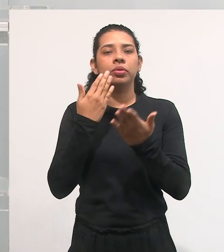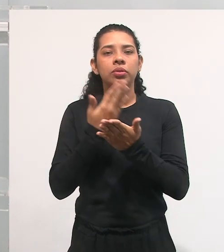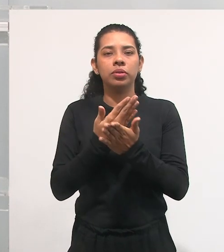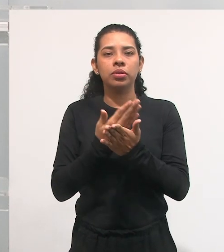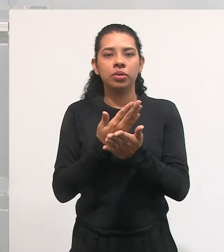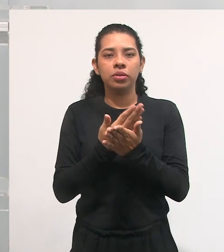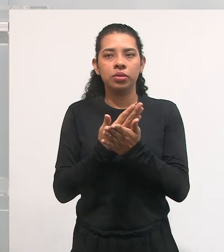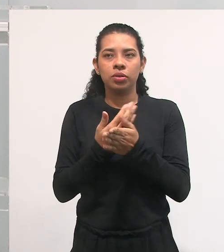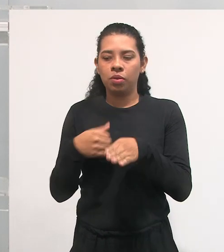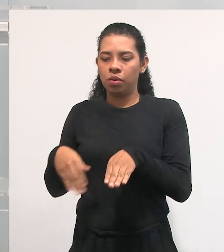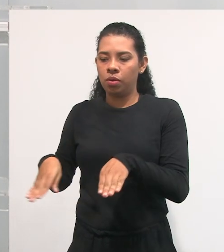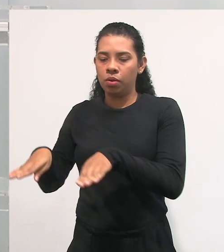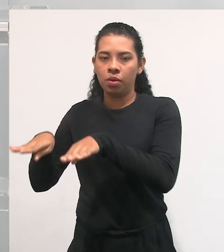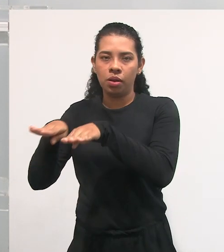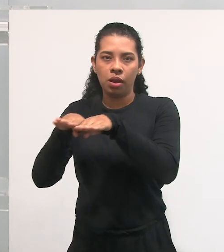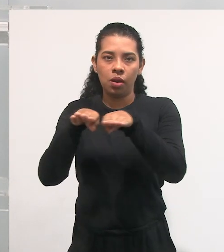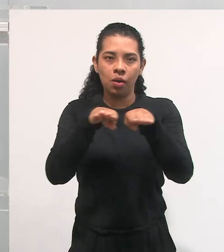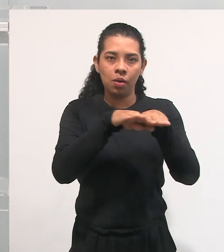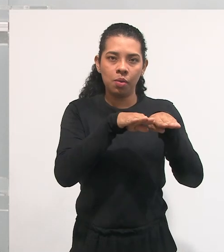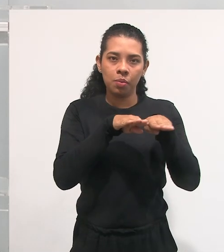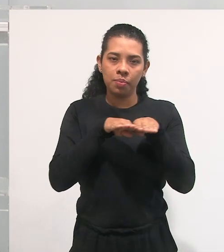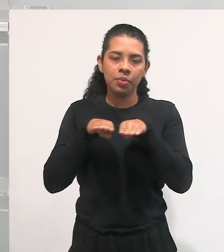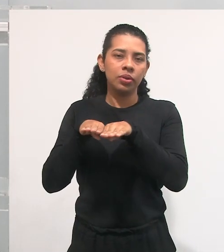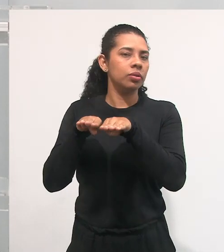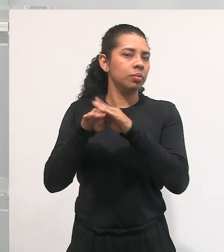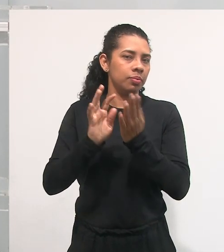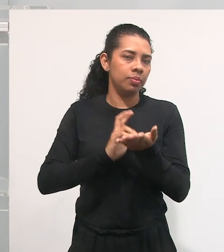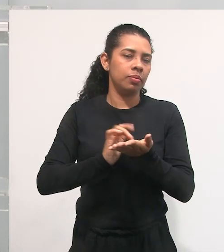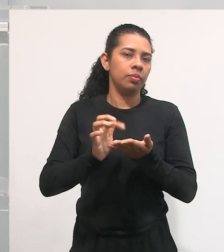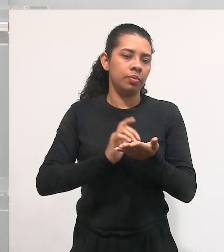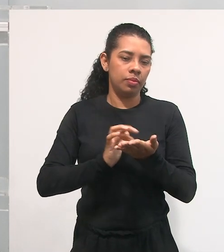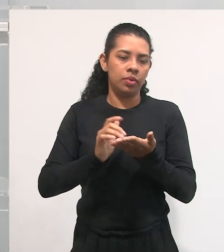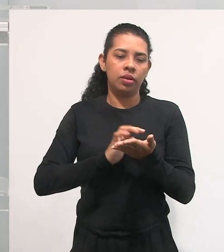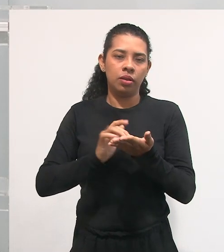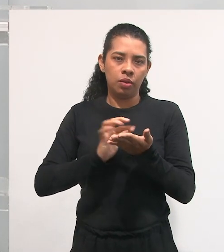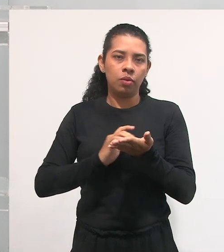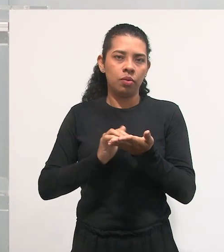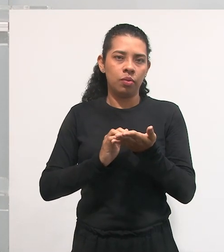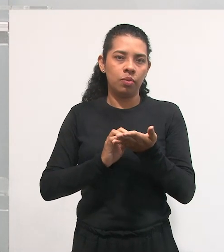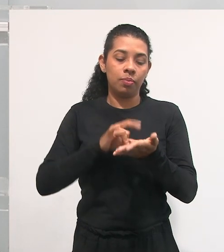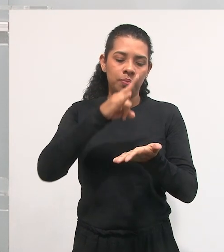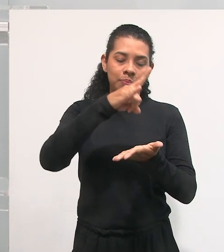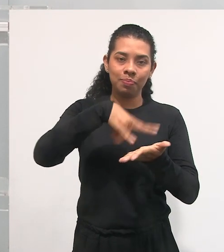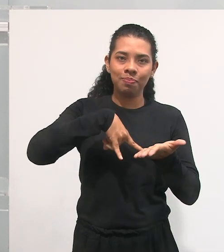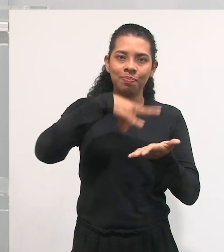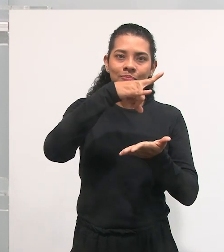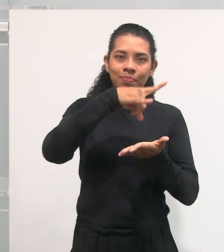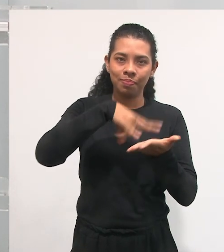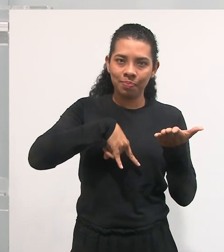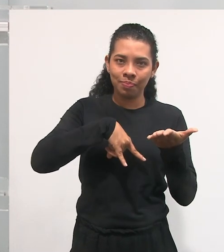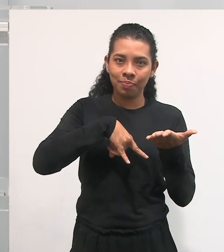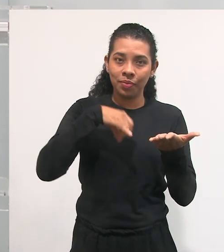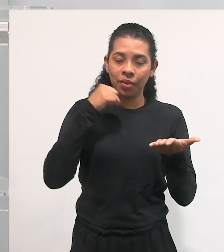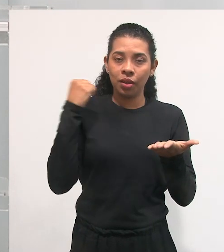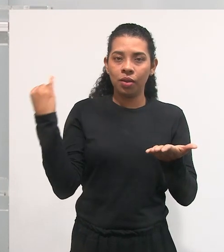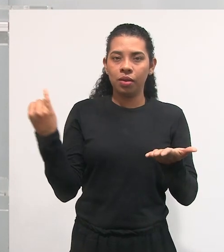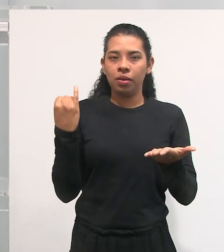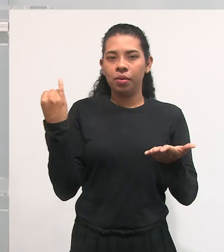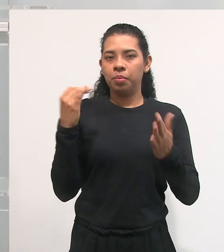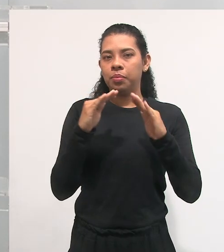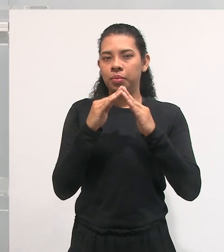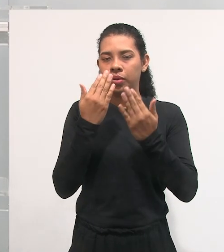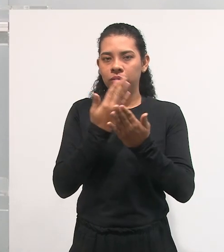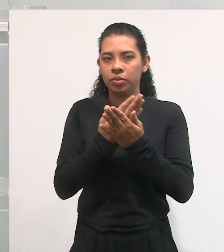ali quase no mesmo nível dos documentos da secretaria. Até porque ele é o documento mais importante da escola, que é onde